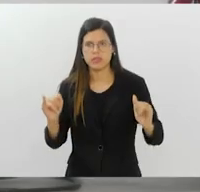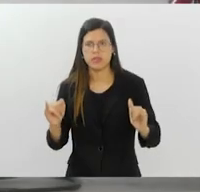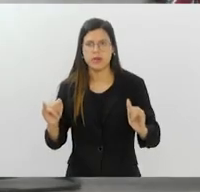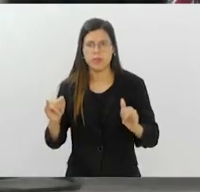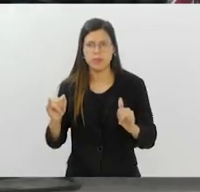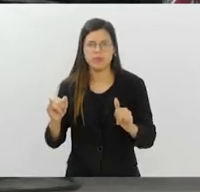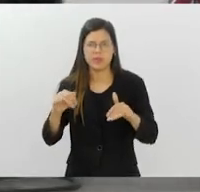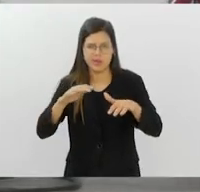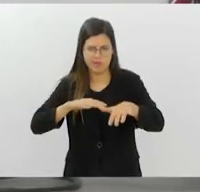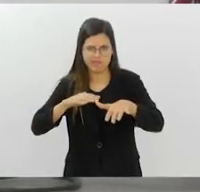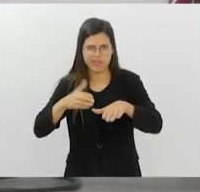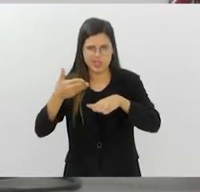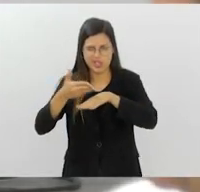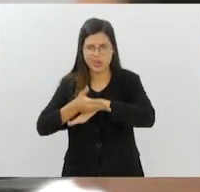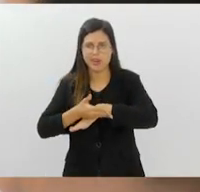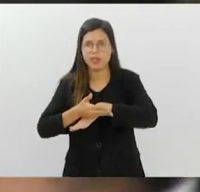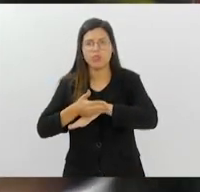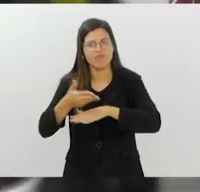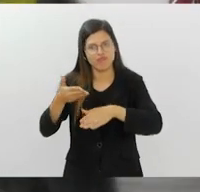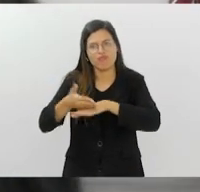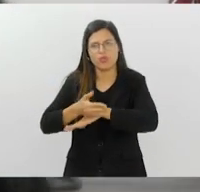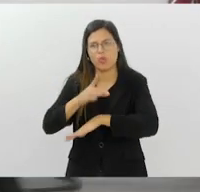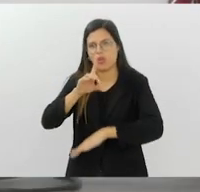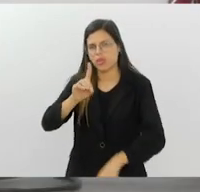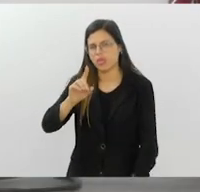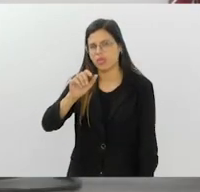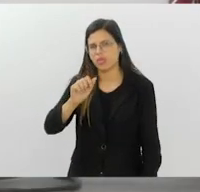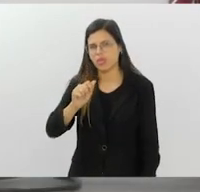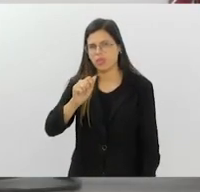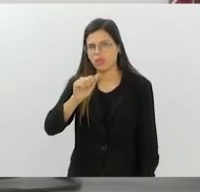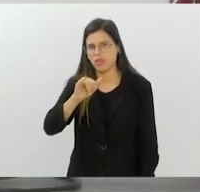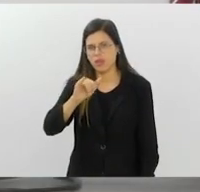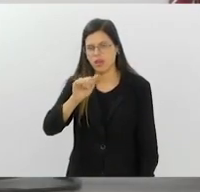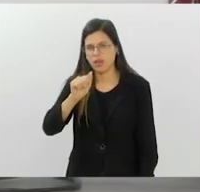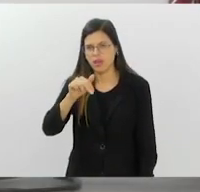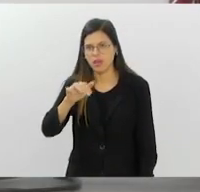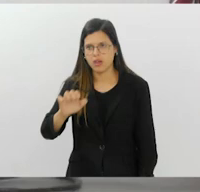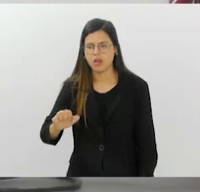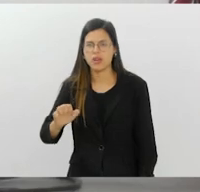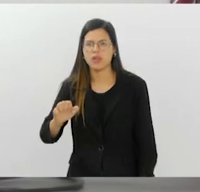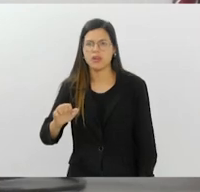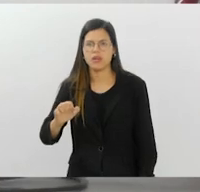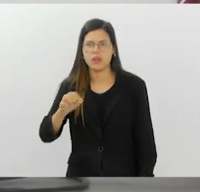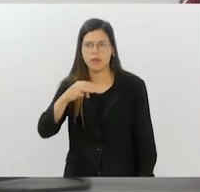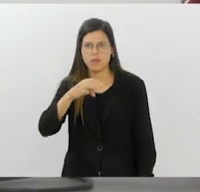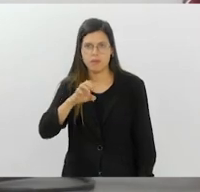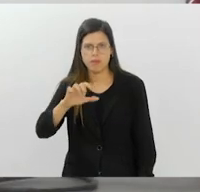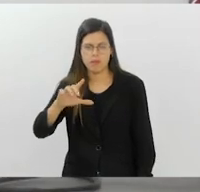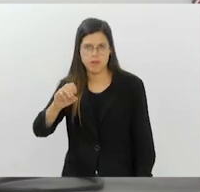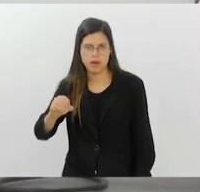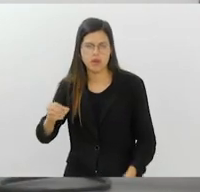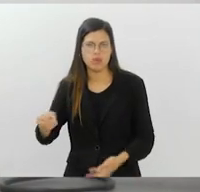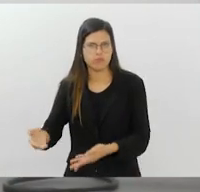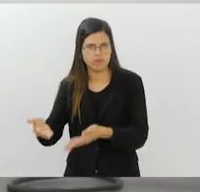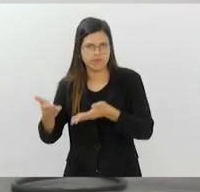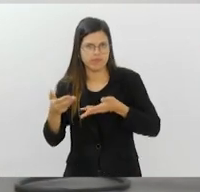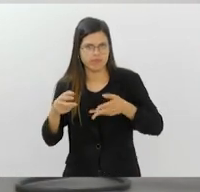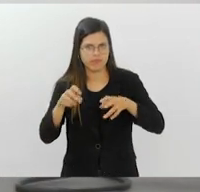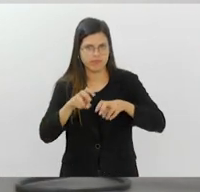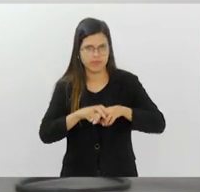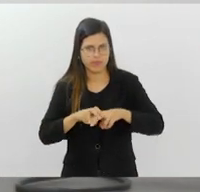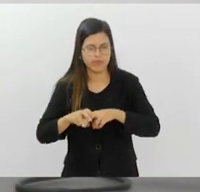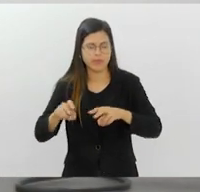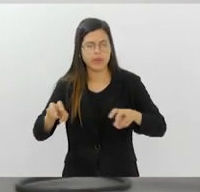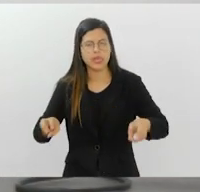caminho chegou então a daane de Souza Melo eu chamo para compor a mesa conosco ela é